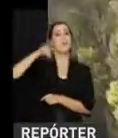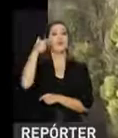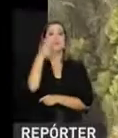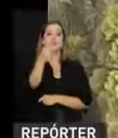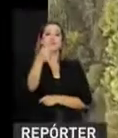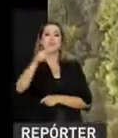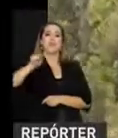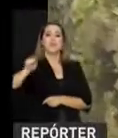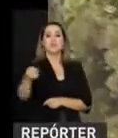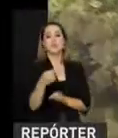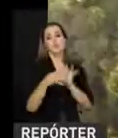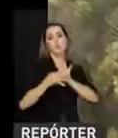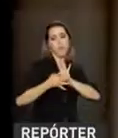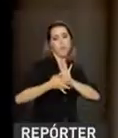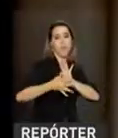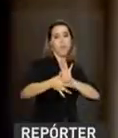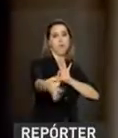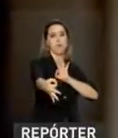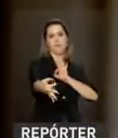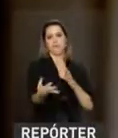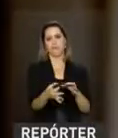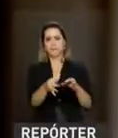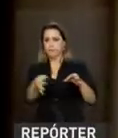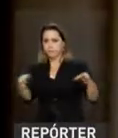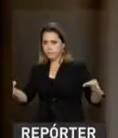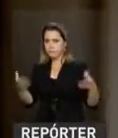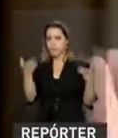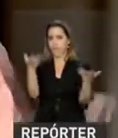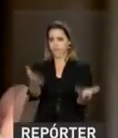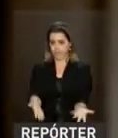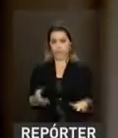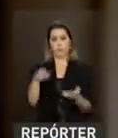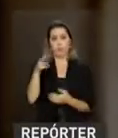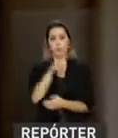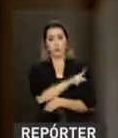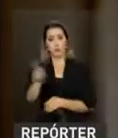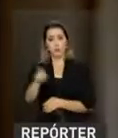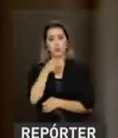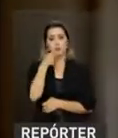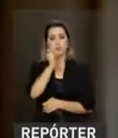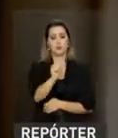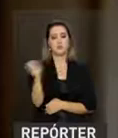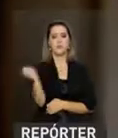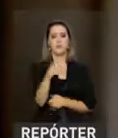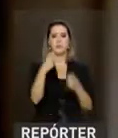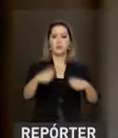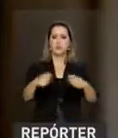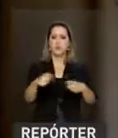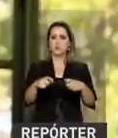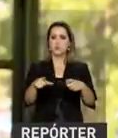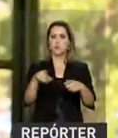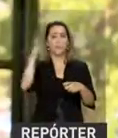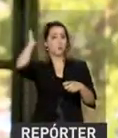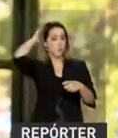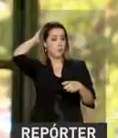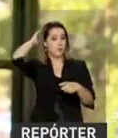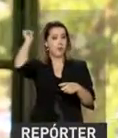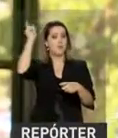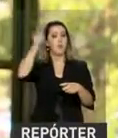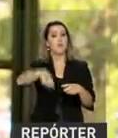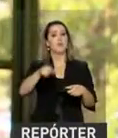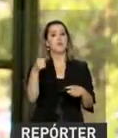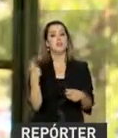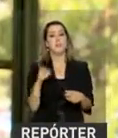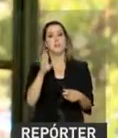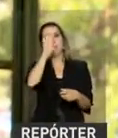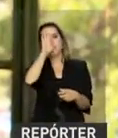mil quilômetros quadrados. Para o presidente interino do órgão, a região de Novo Progresso, no Pará, é considerada